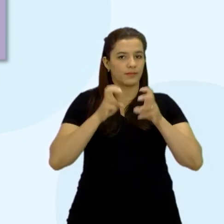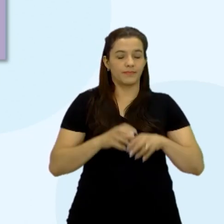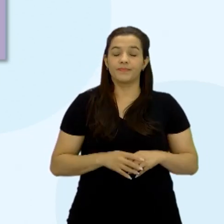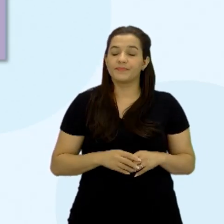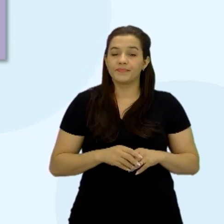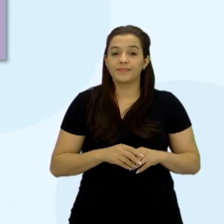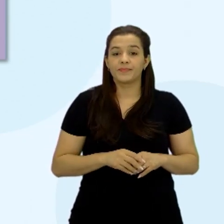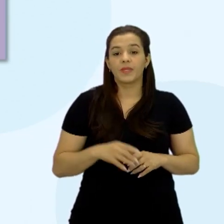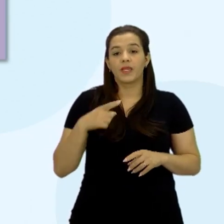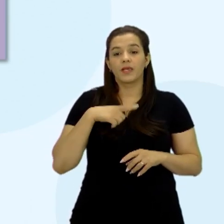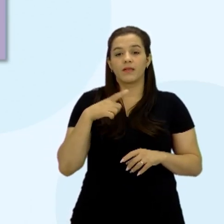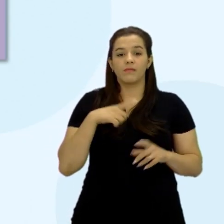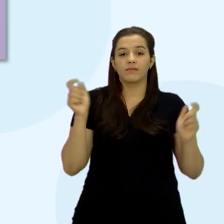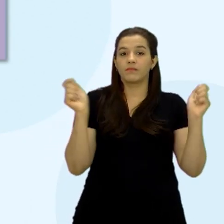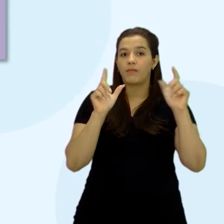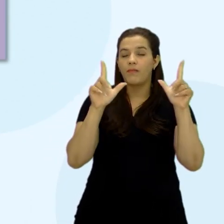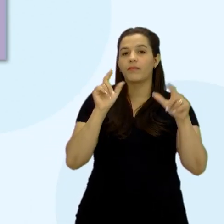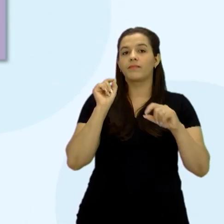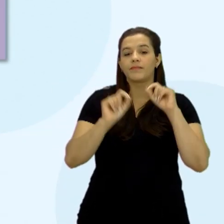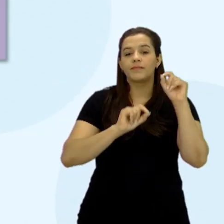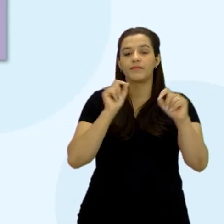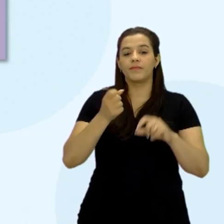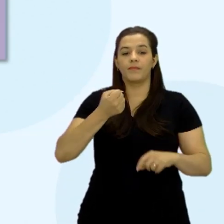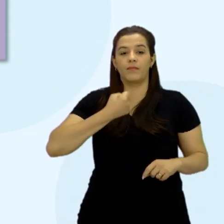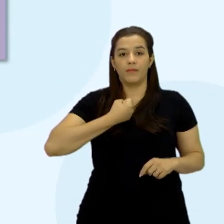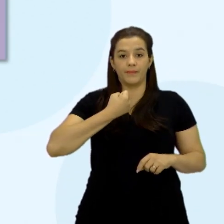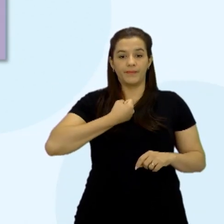Se atentem aqui, ó, número,